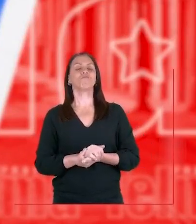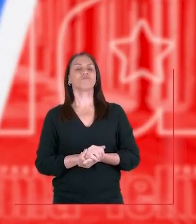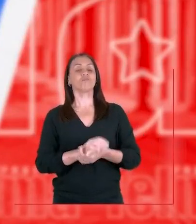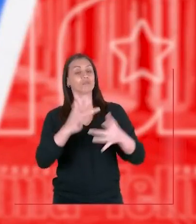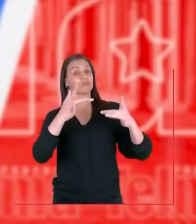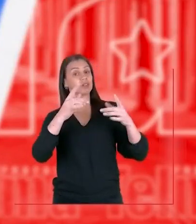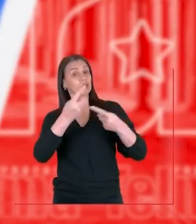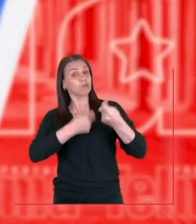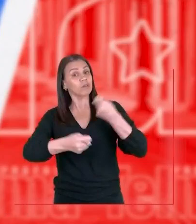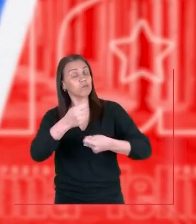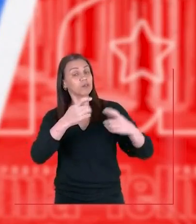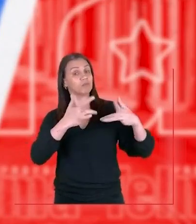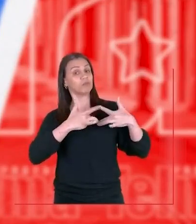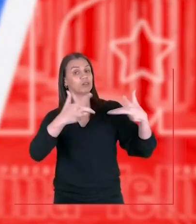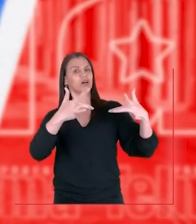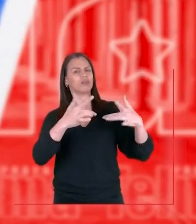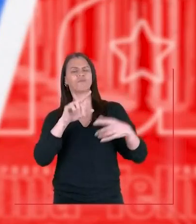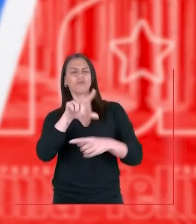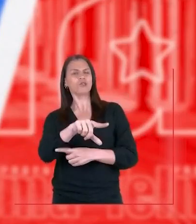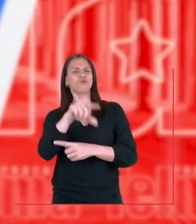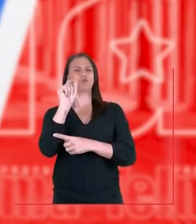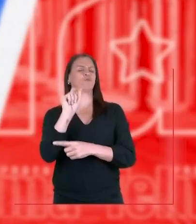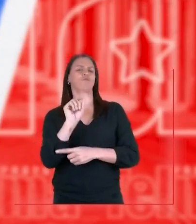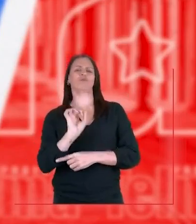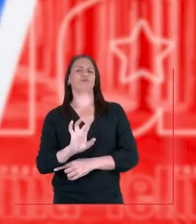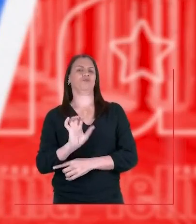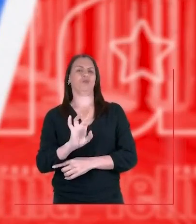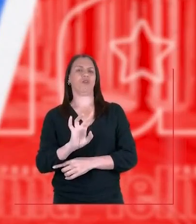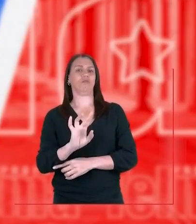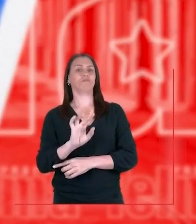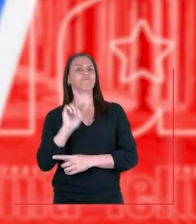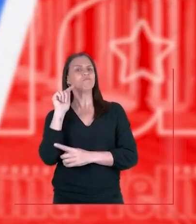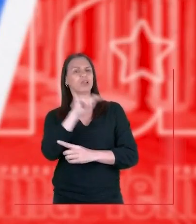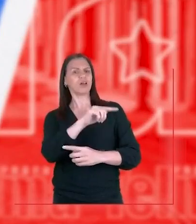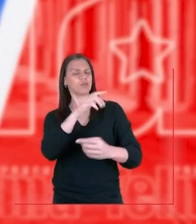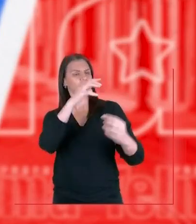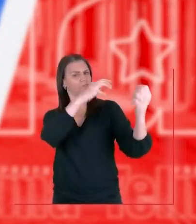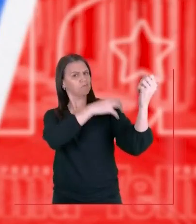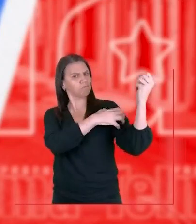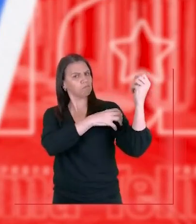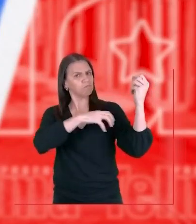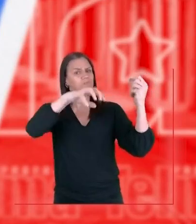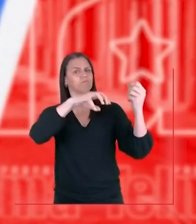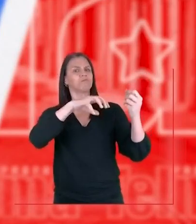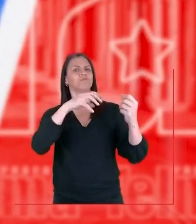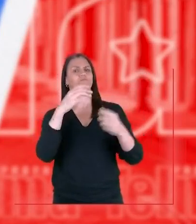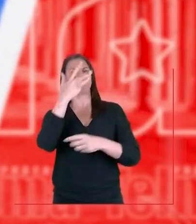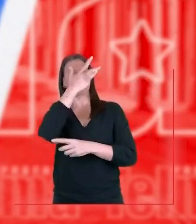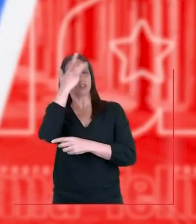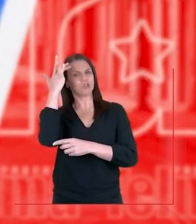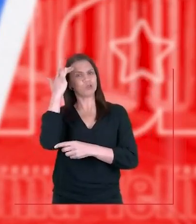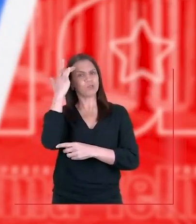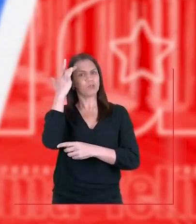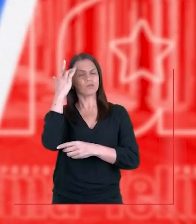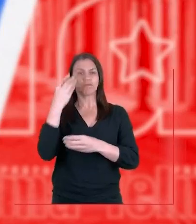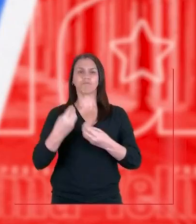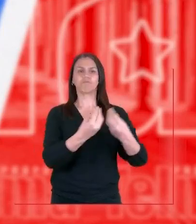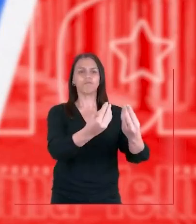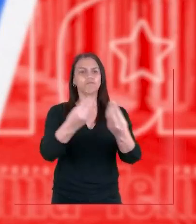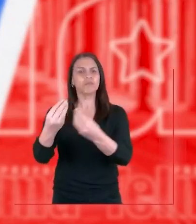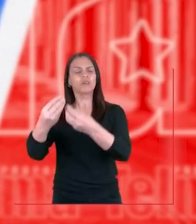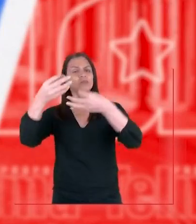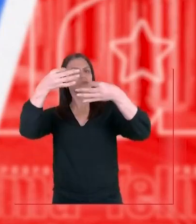apenas uma alternativa ao desemprego. Ela empodera as pessoas, devolve dignidade